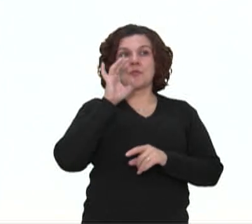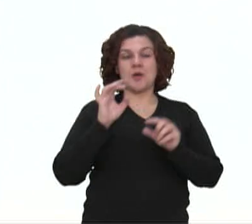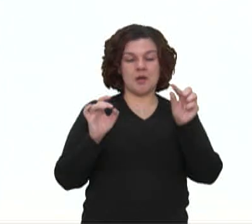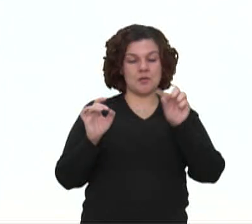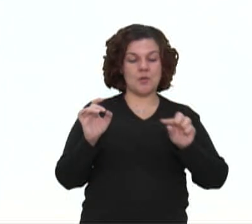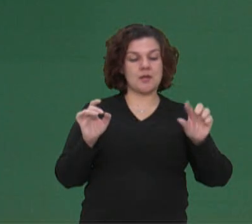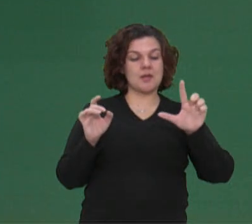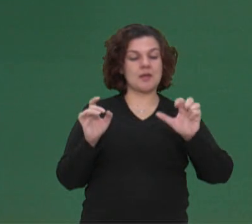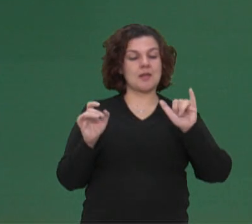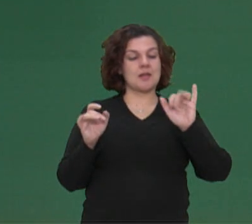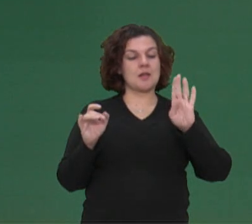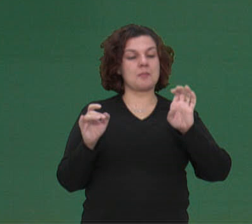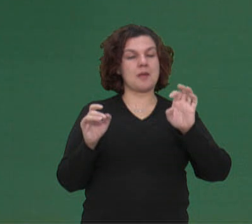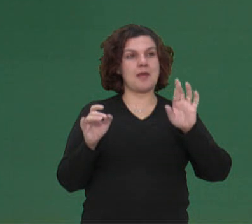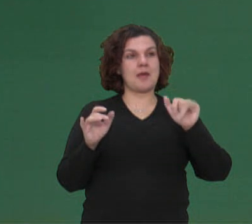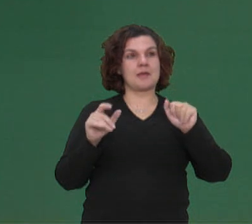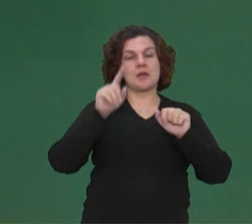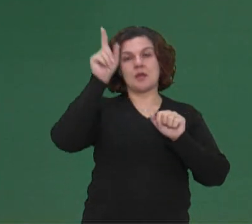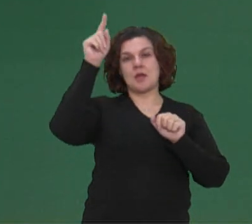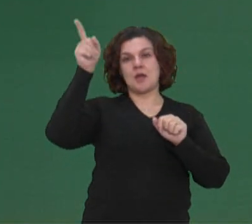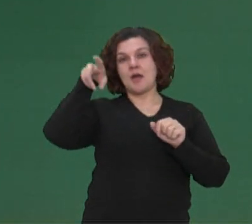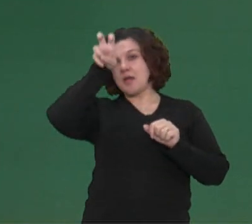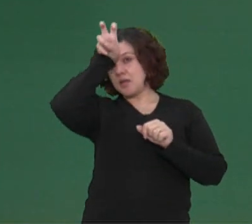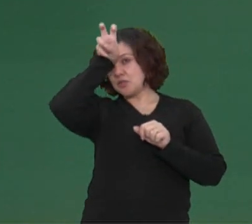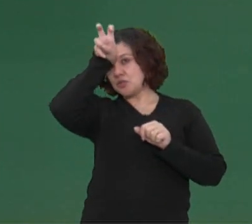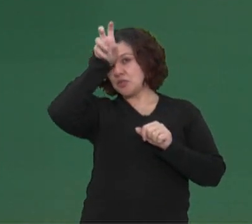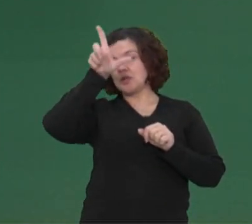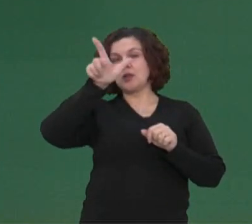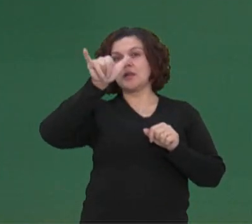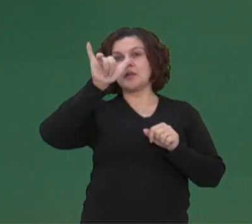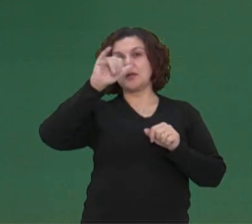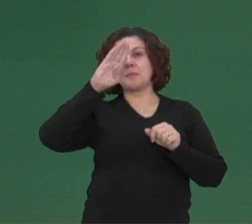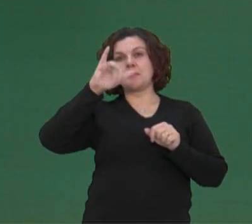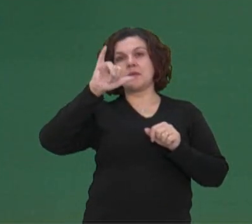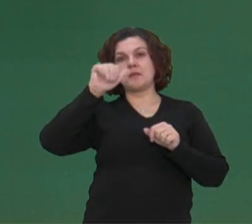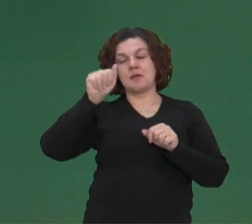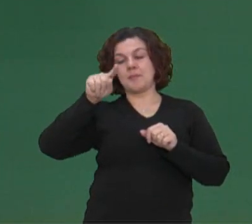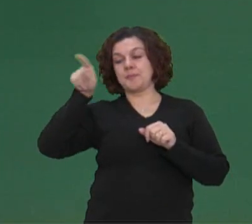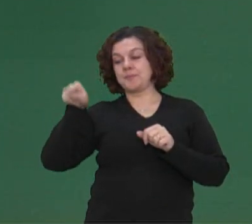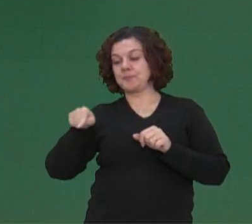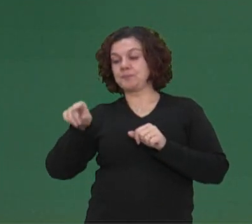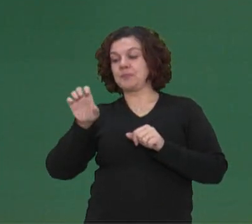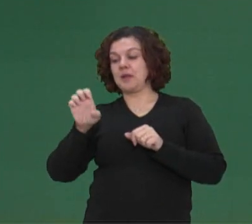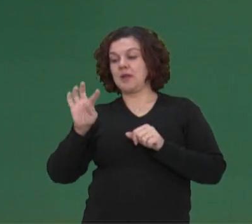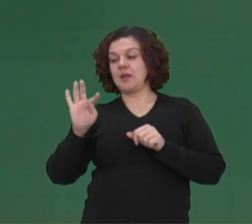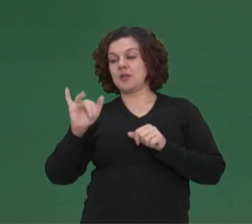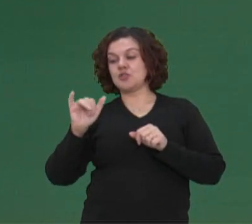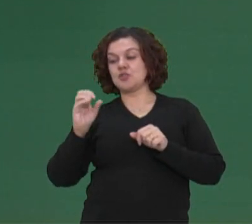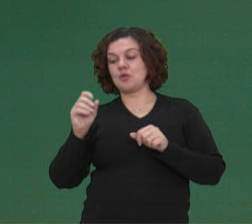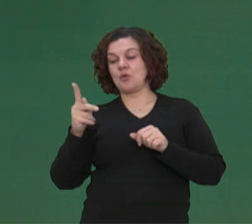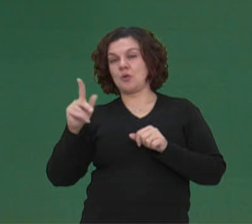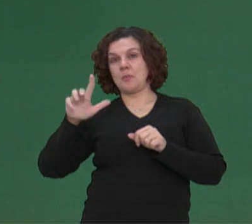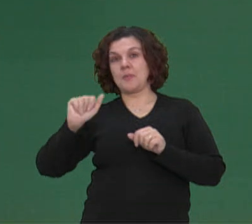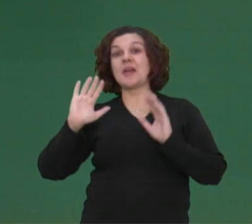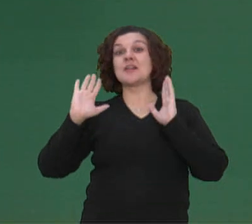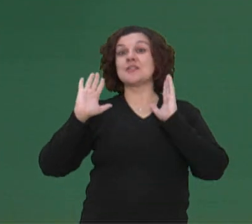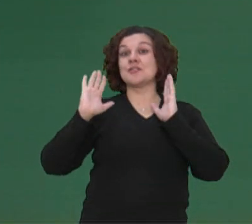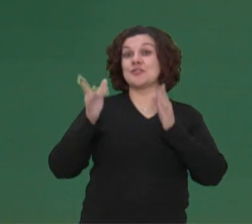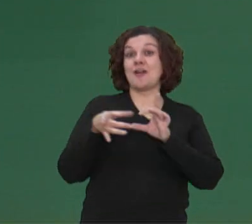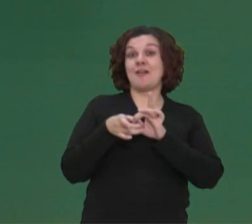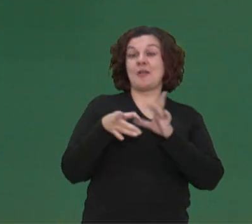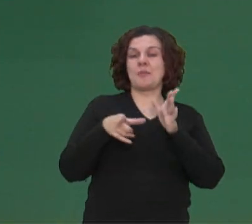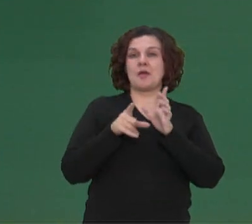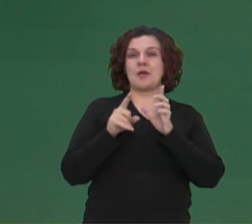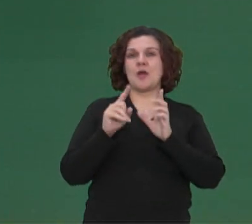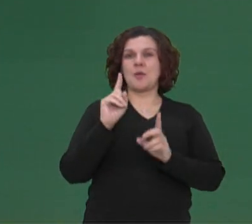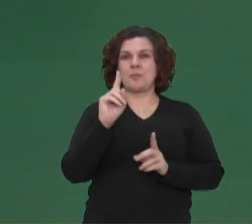a Libéria, Líbia, Egito, Etiópia. E esses já são países que são independentes